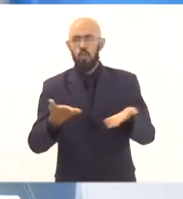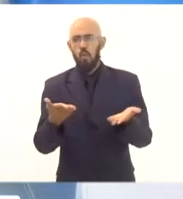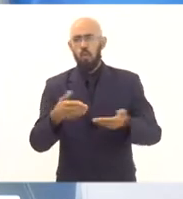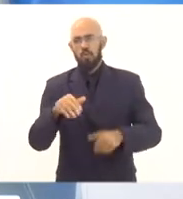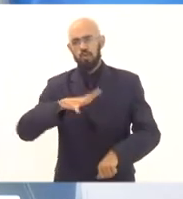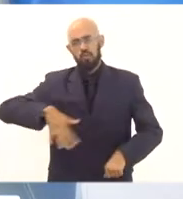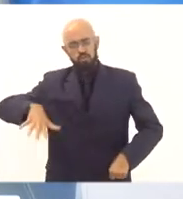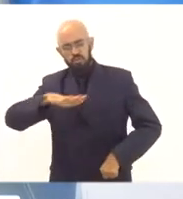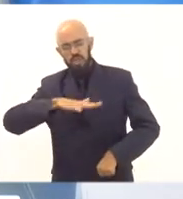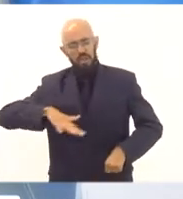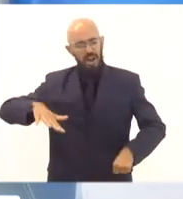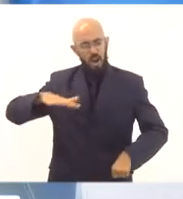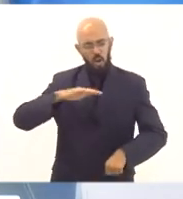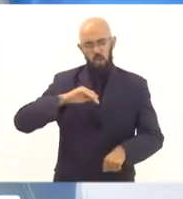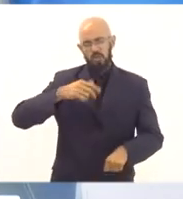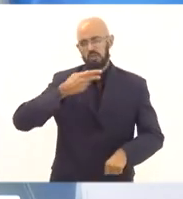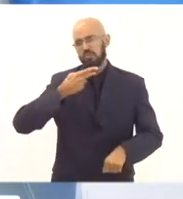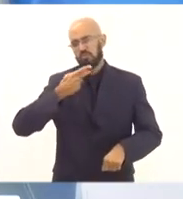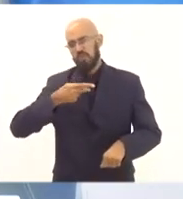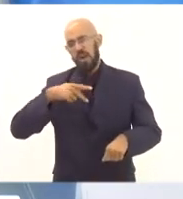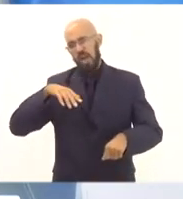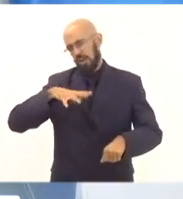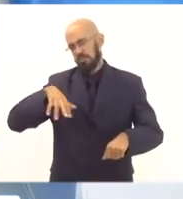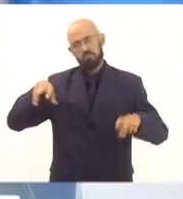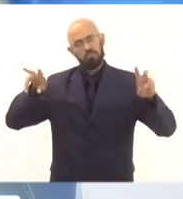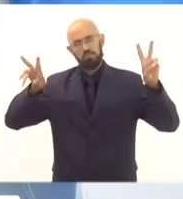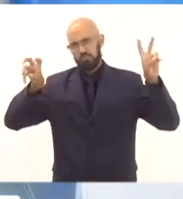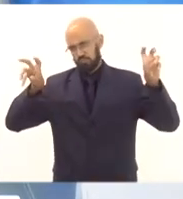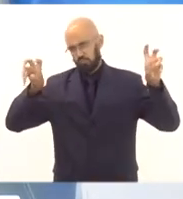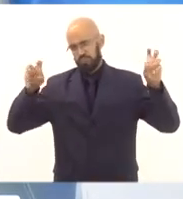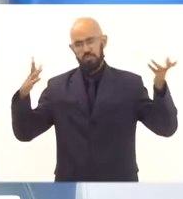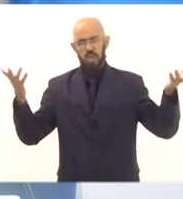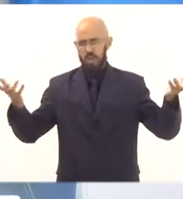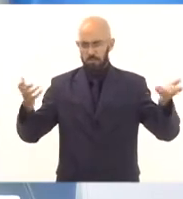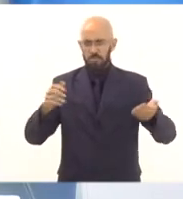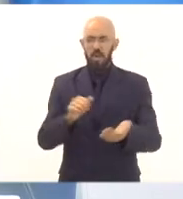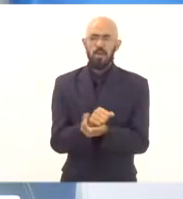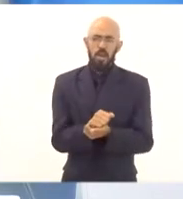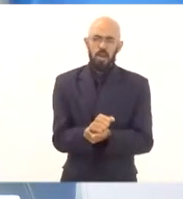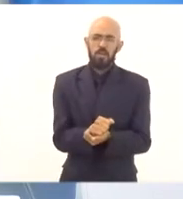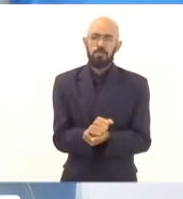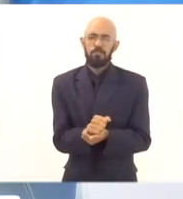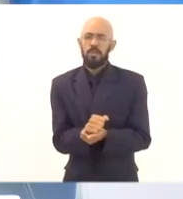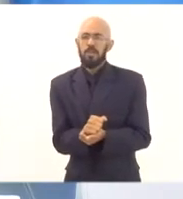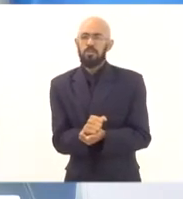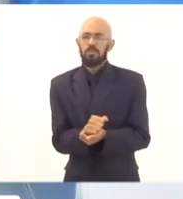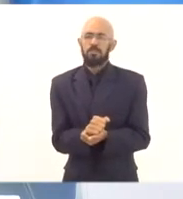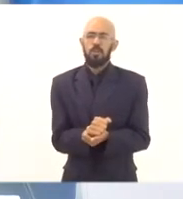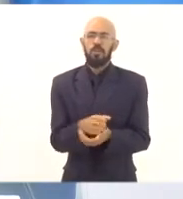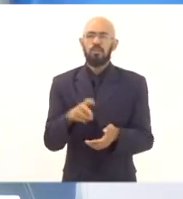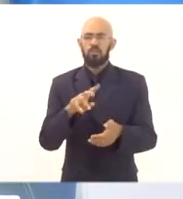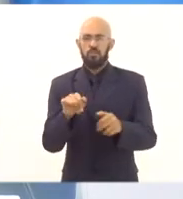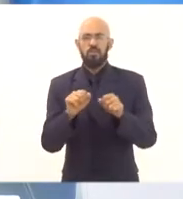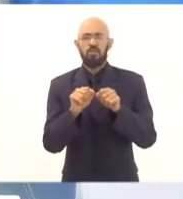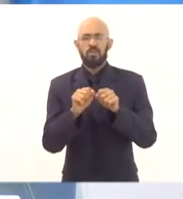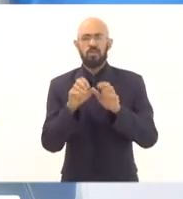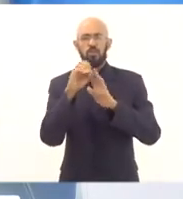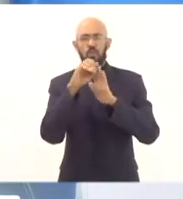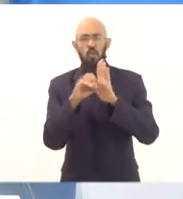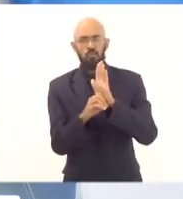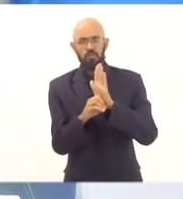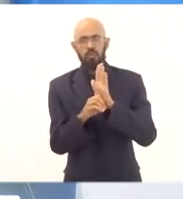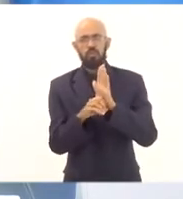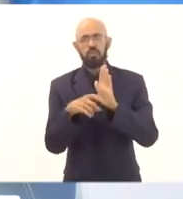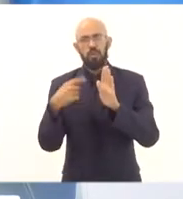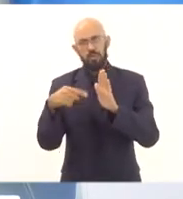gente tende a especificar mais as nossas diretrizes aqui então a gente vai fazer por ofício para que vocês